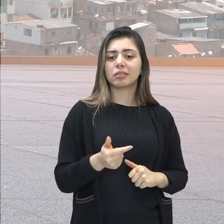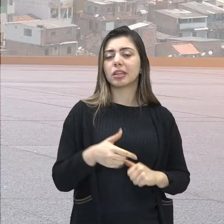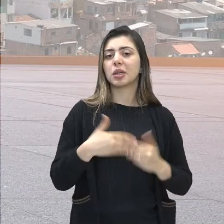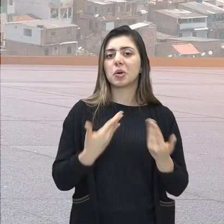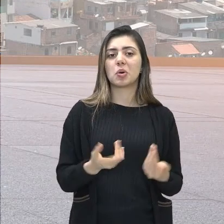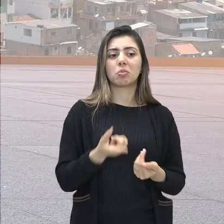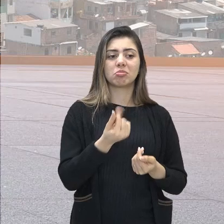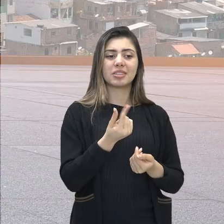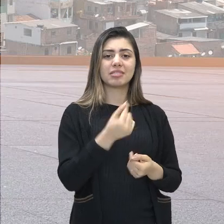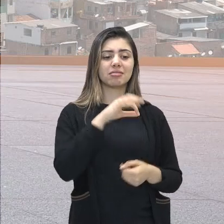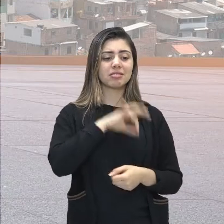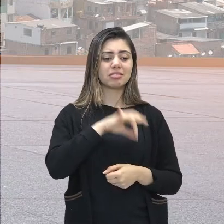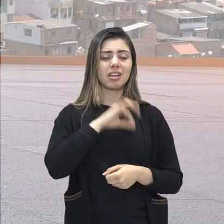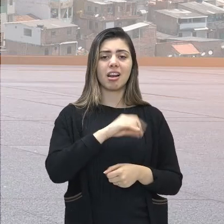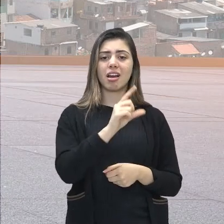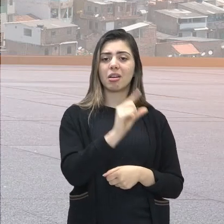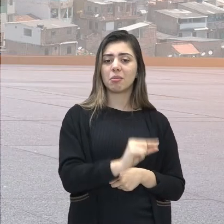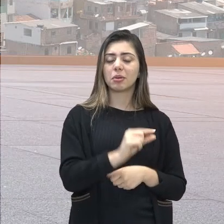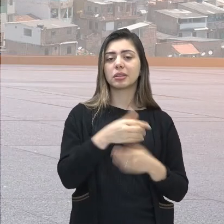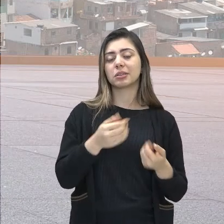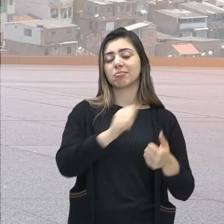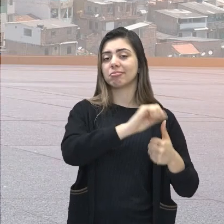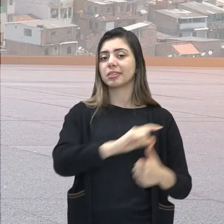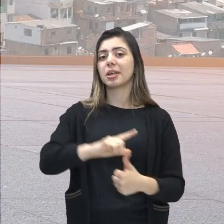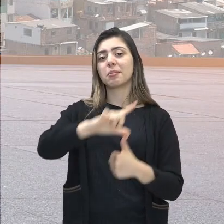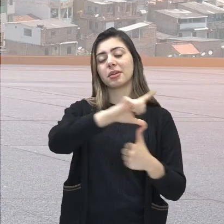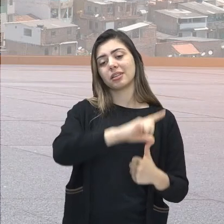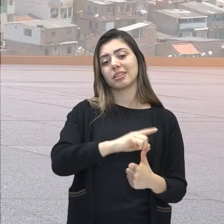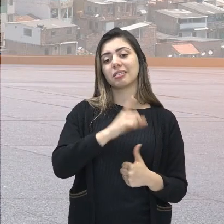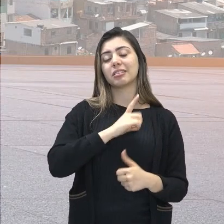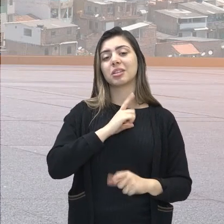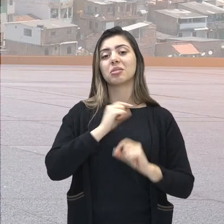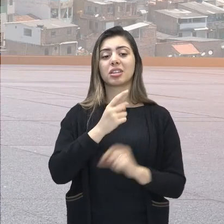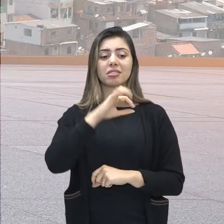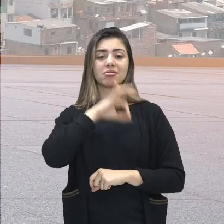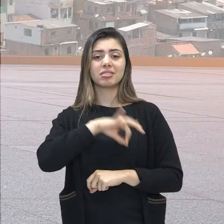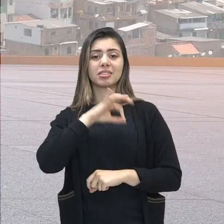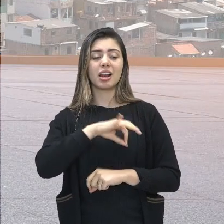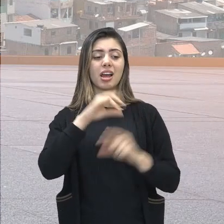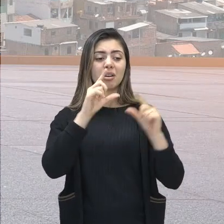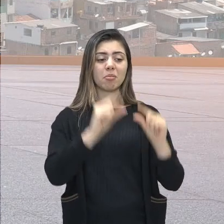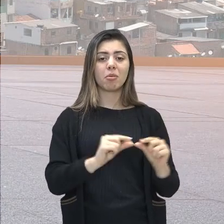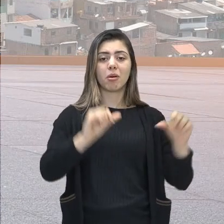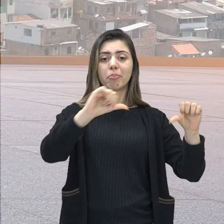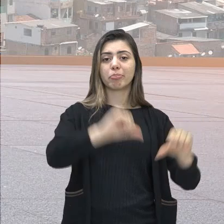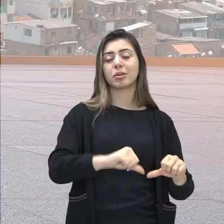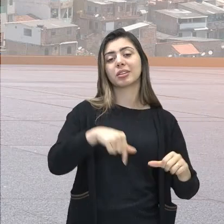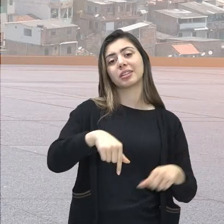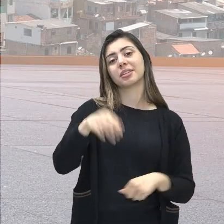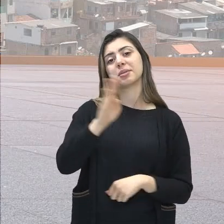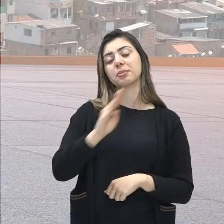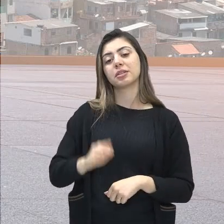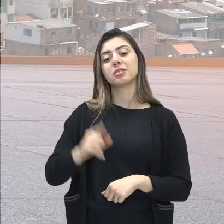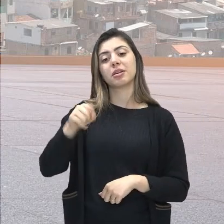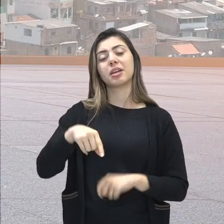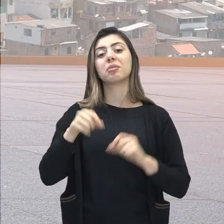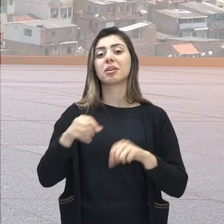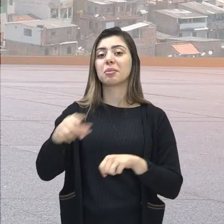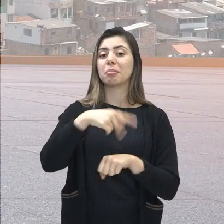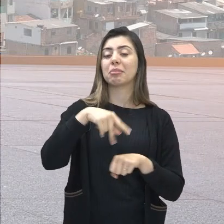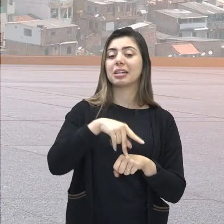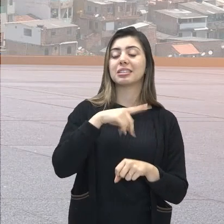renda muito ruim. Na América Latina, a gente tem ali uma das piores distribuições de rendas do mundo, e o Brasil é um país que lidera essa